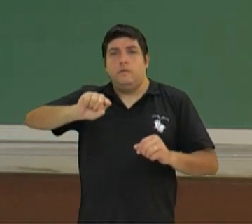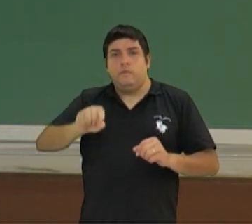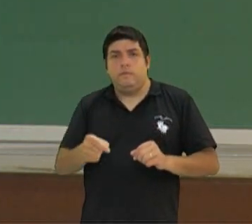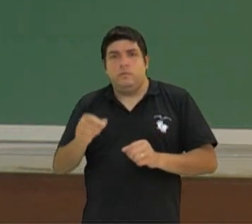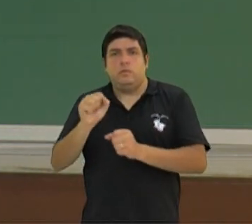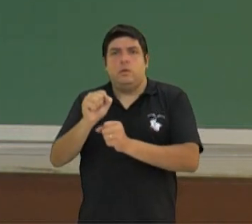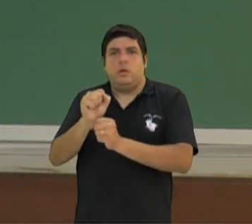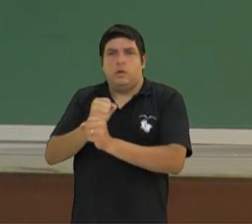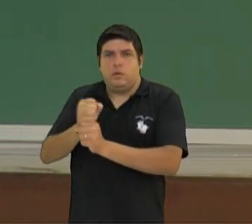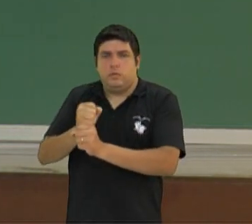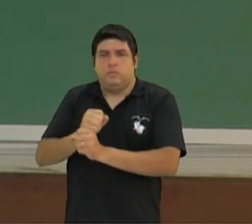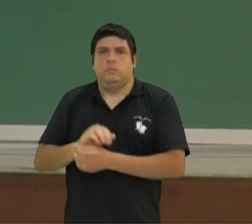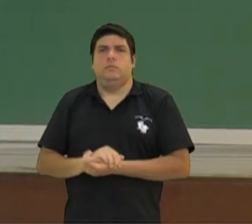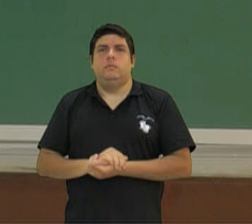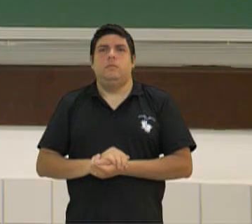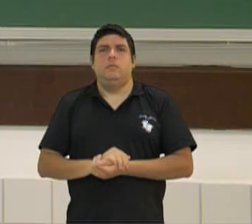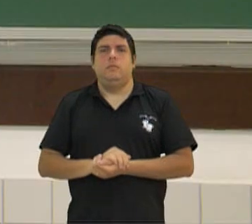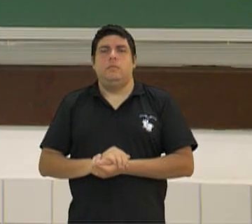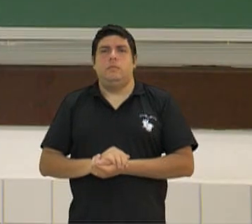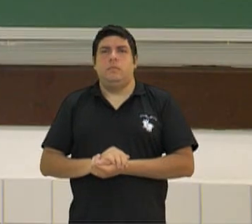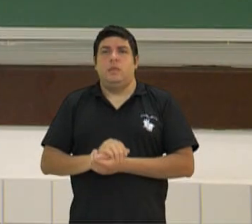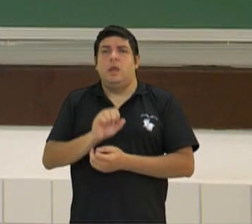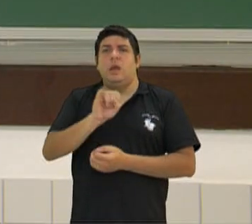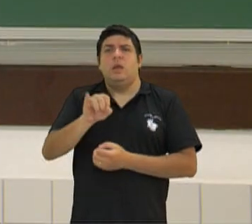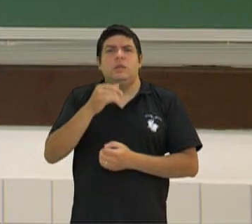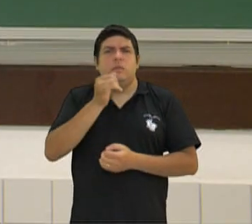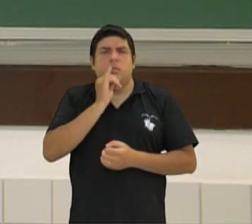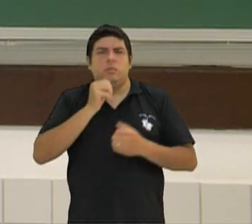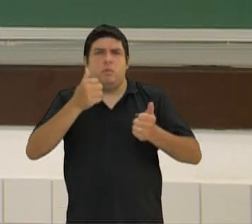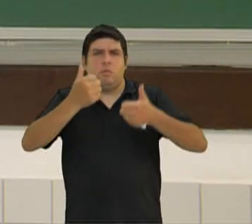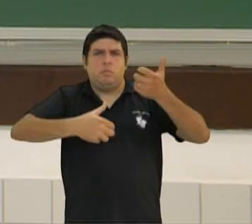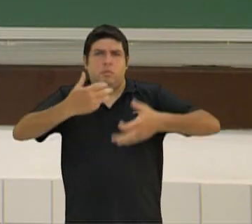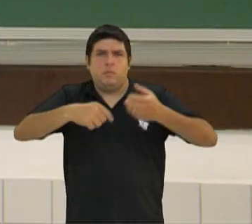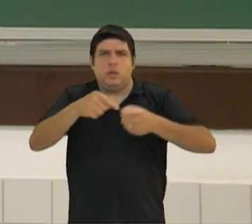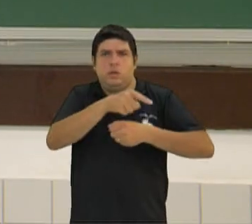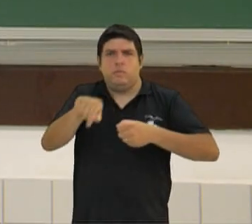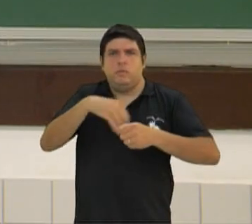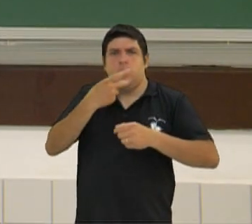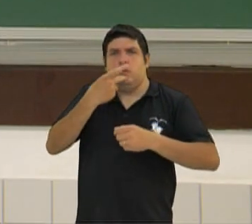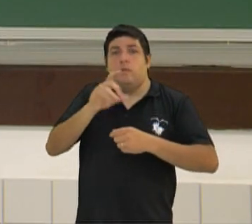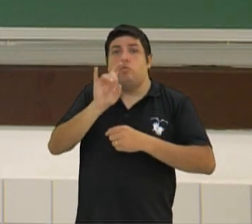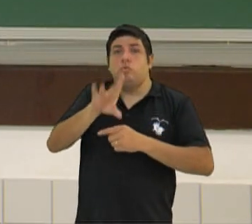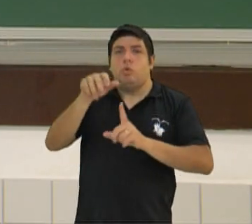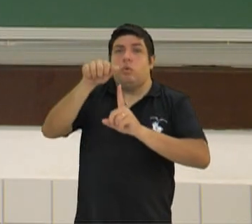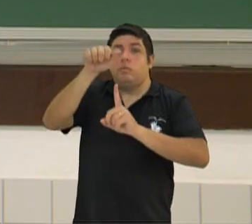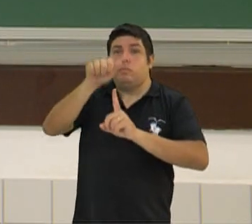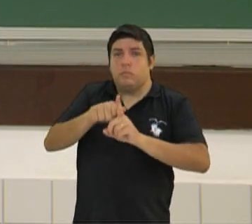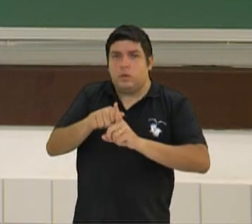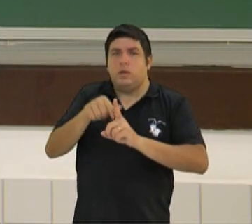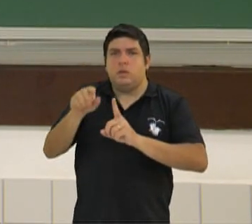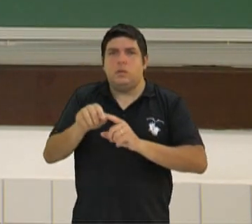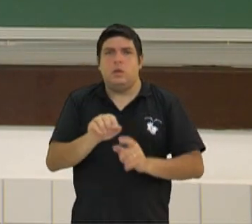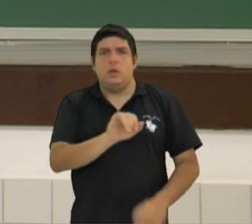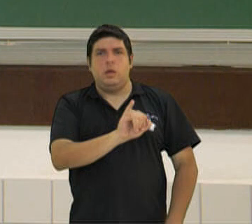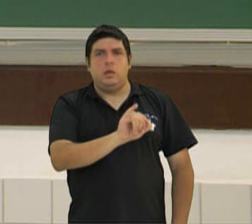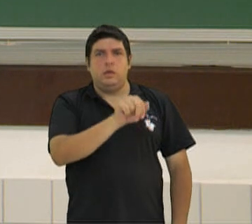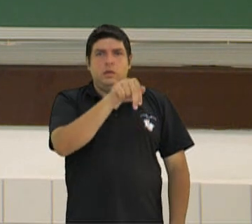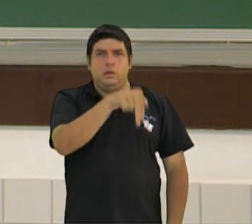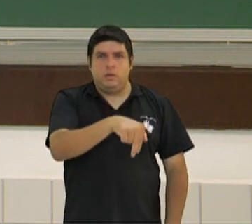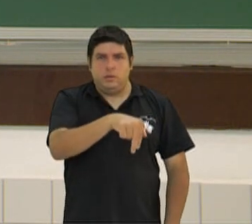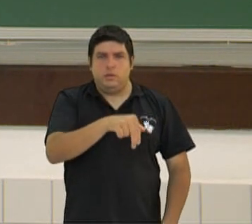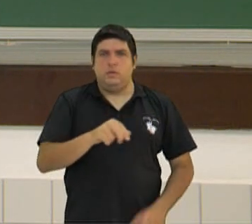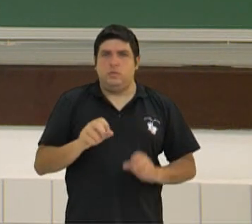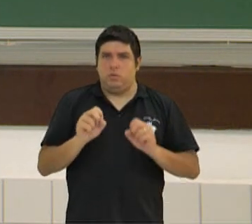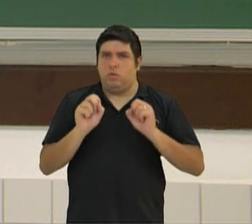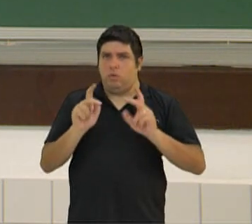caso. Se porventura você for falar de alguma coisa em que você diz somente o mês, aí a preposição é in,